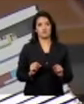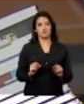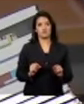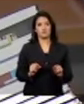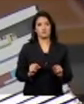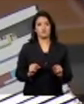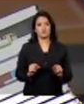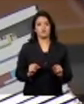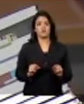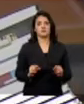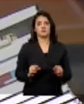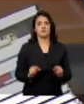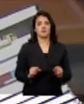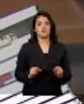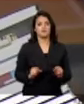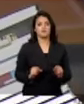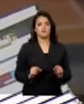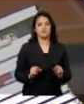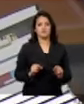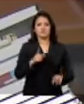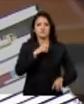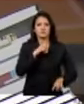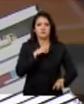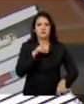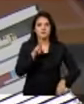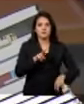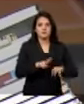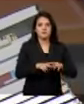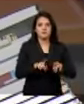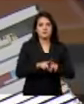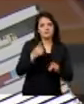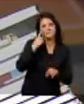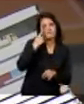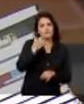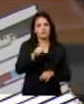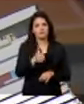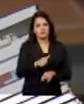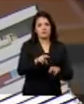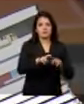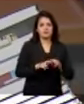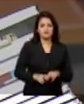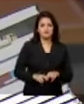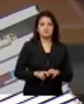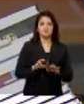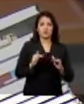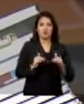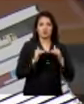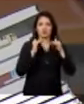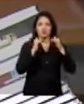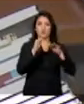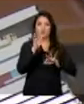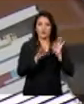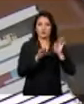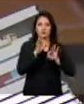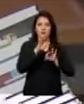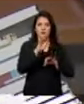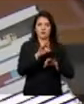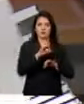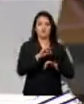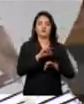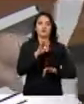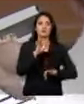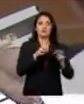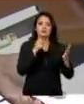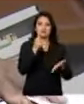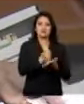do título penal condenatório, à análise pelo Superior Tribunal de Justiça, em sede de recurso especial da